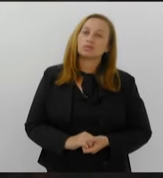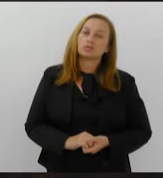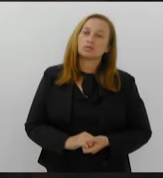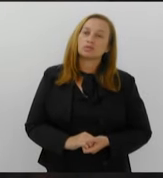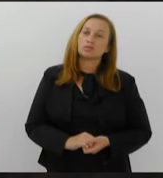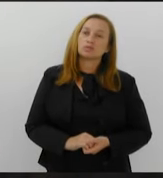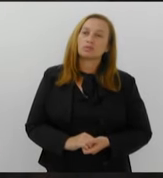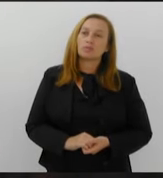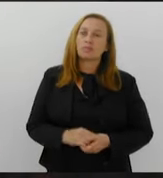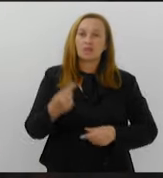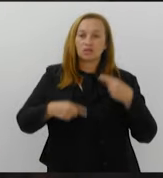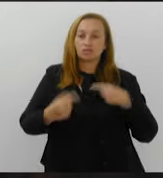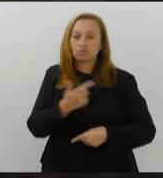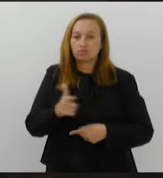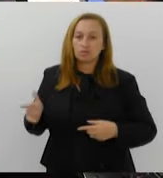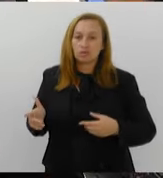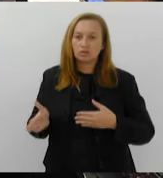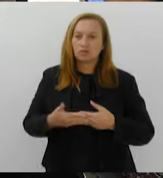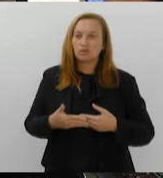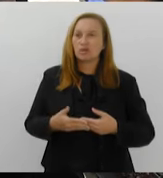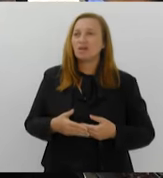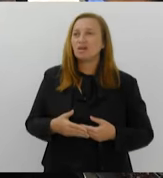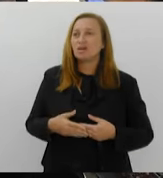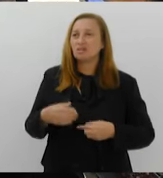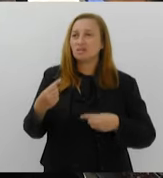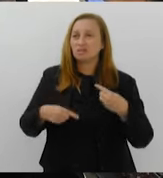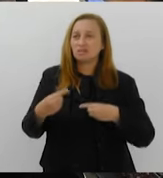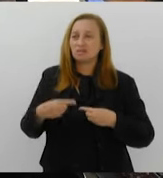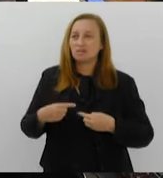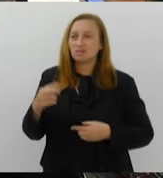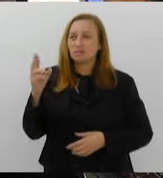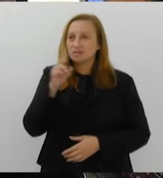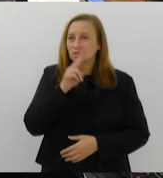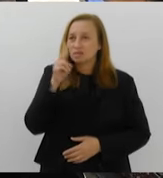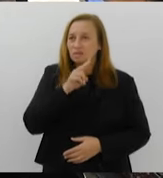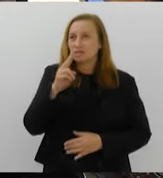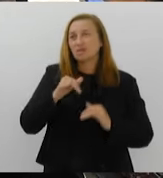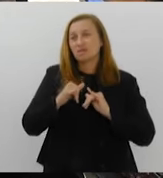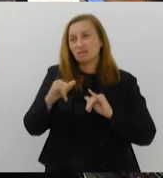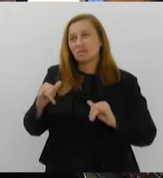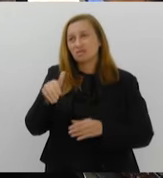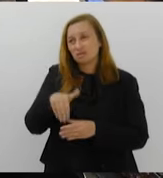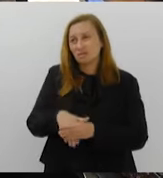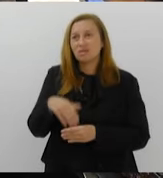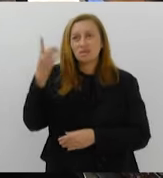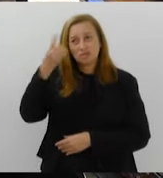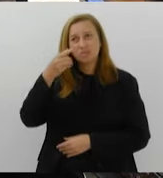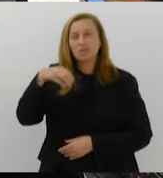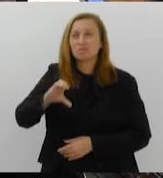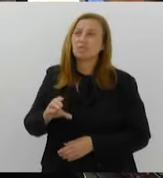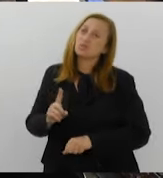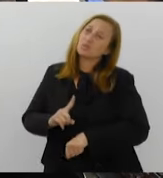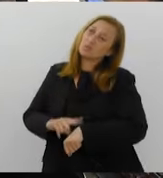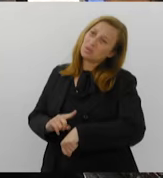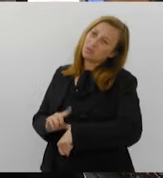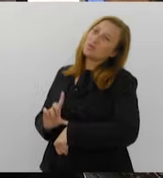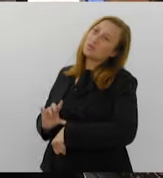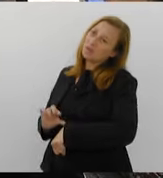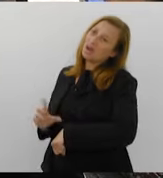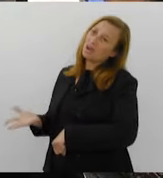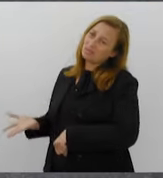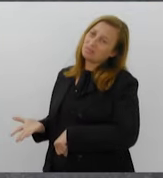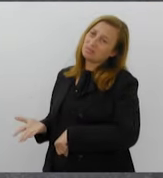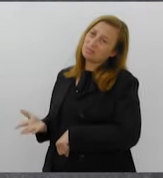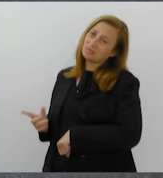não é em discussão. Não havendo que para discutir. Rapidinho. Declaração de voto, deputado Carlos Mink, por causa do horário. Pode ser, mas